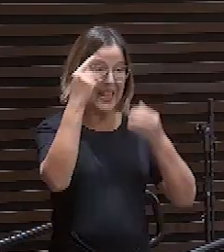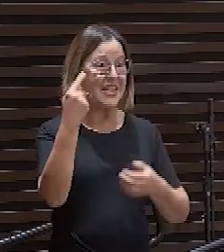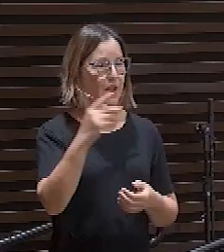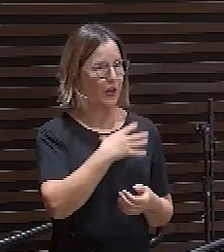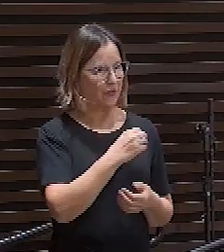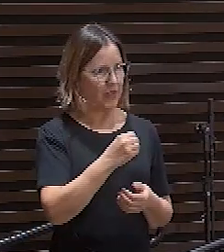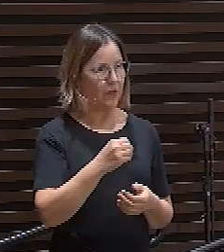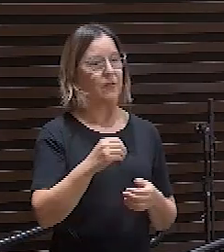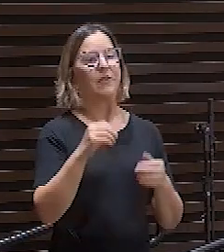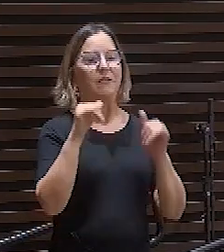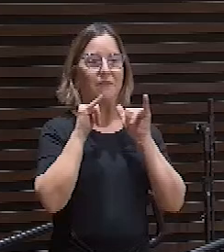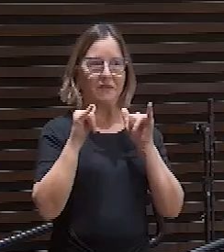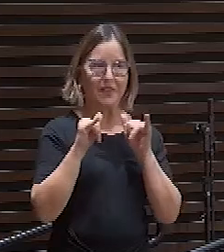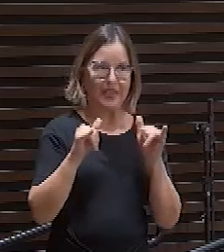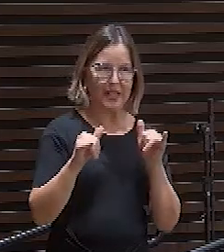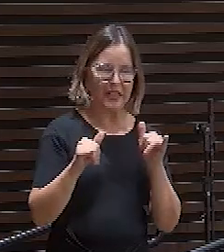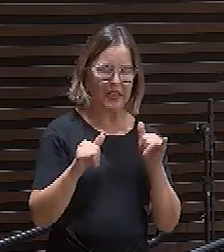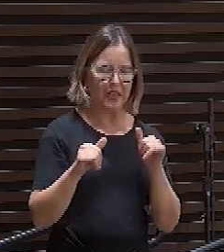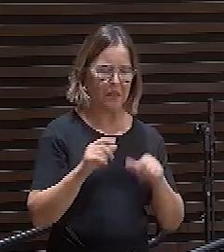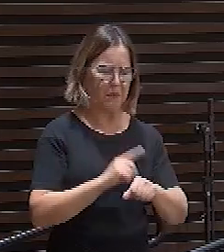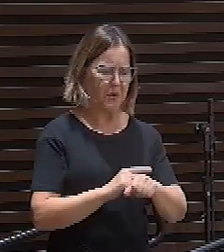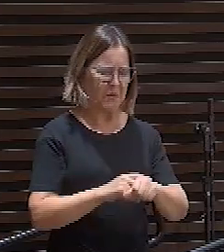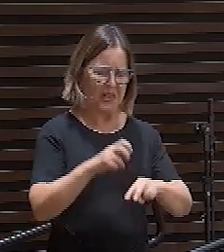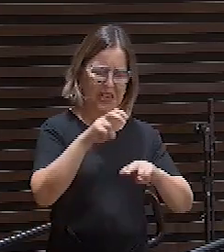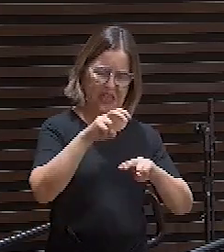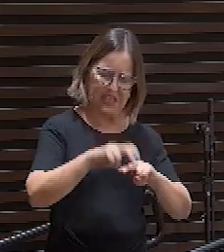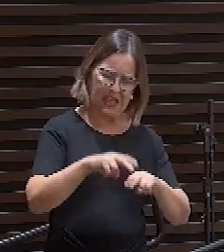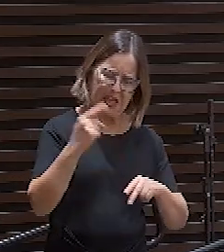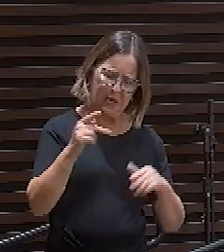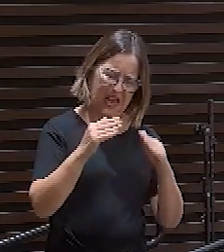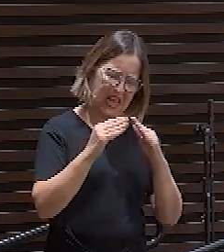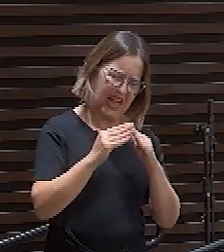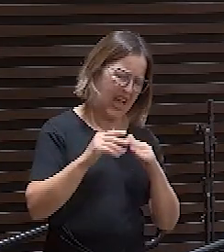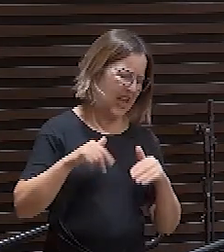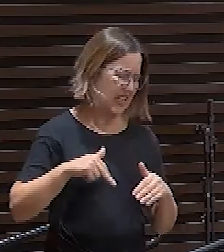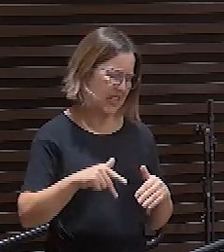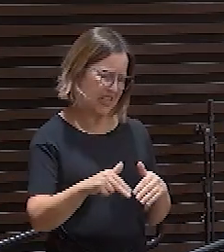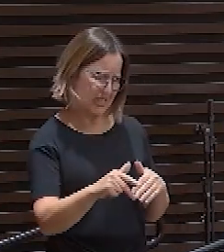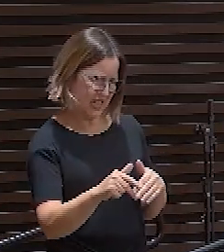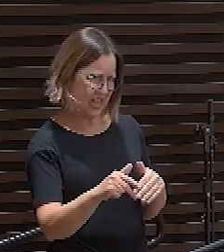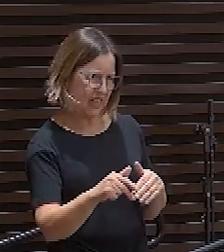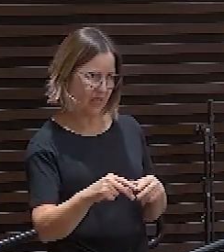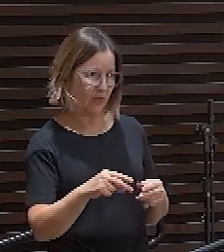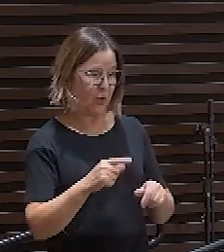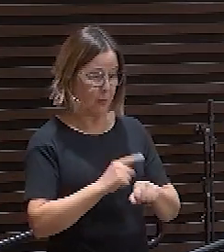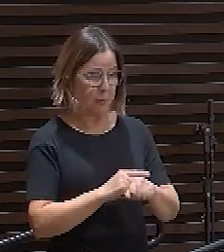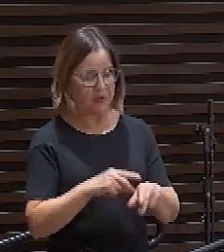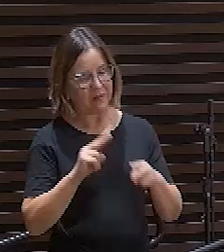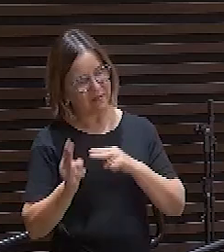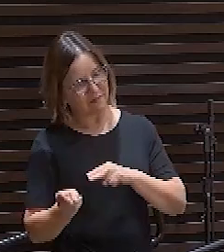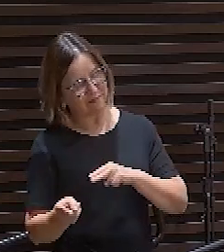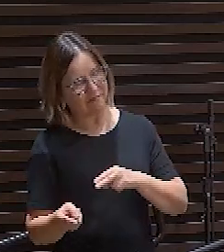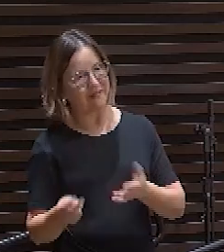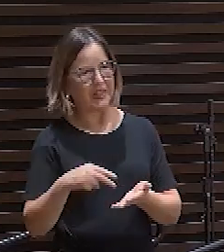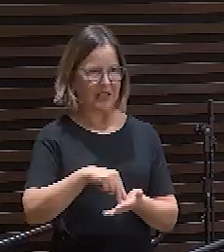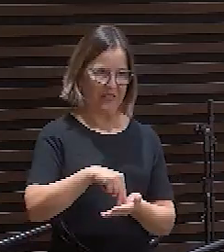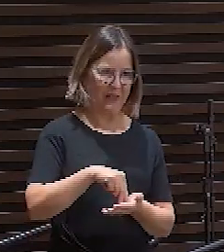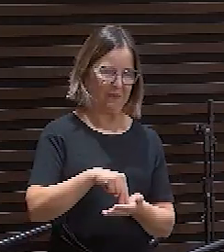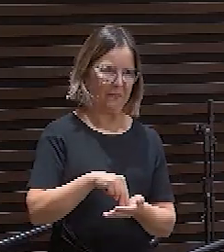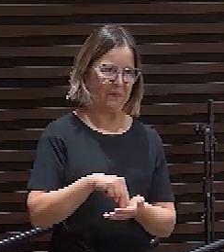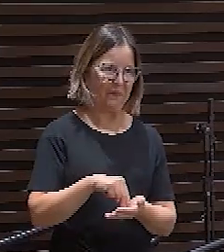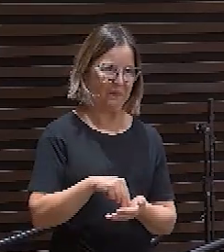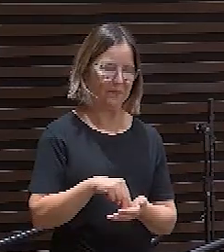dela falarás assentado em tua casa e andando pelo caminho, e ao deitar-te e ao levantar-te.